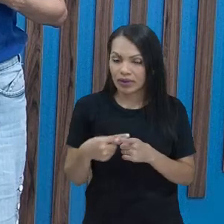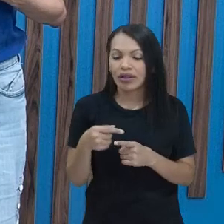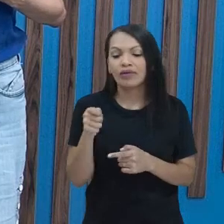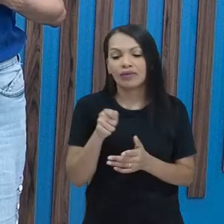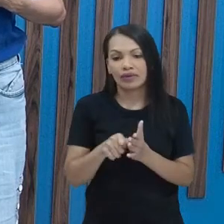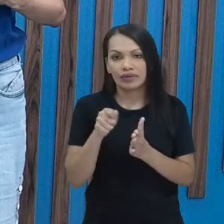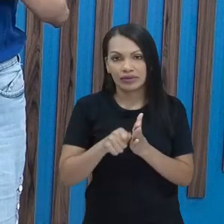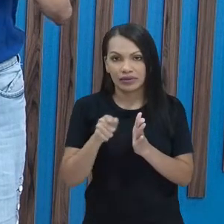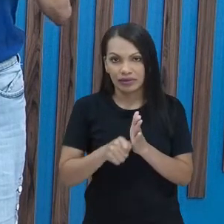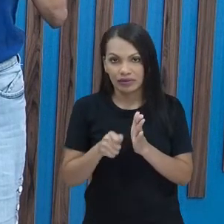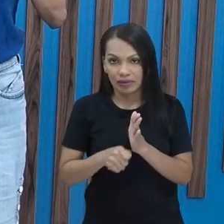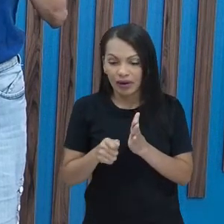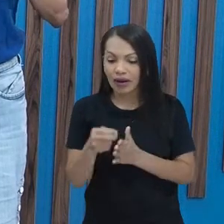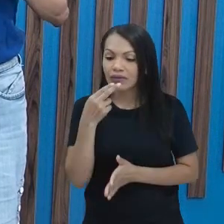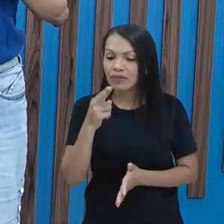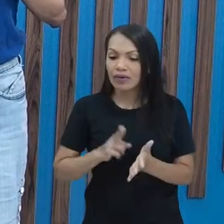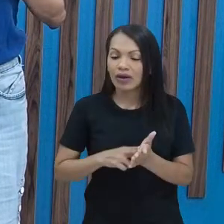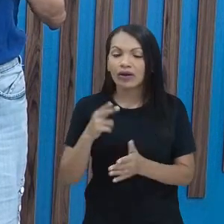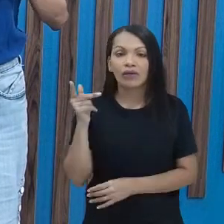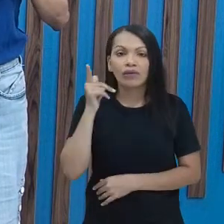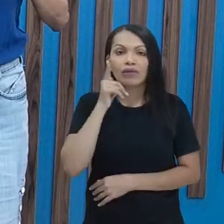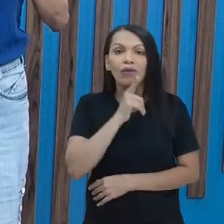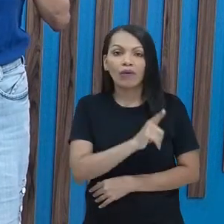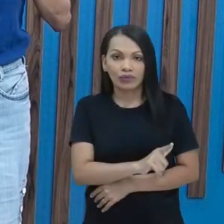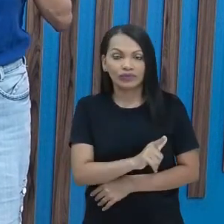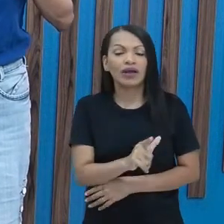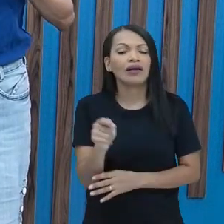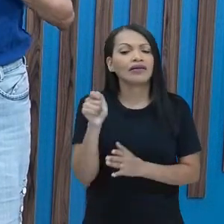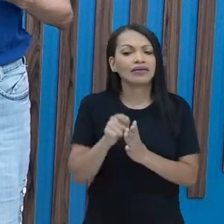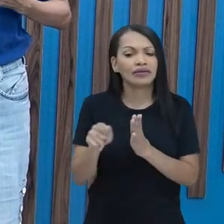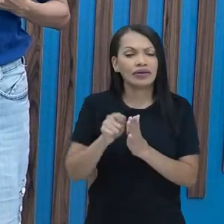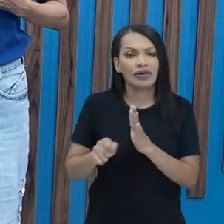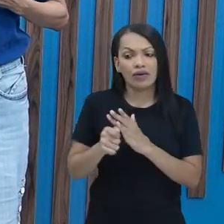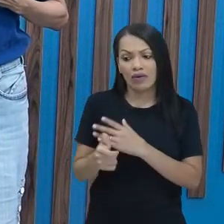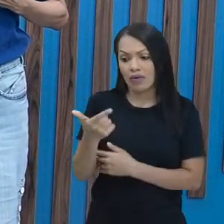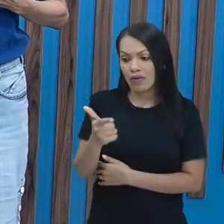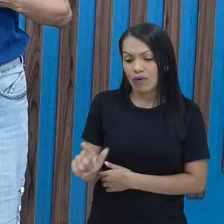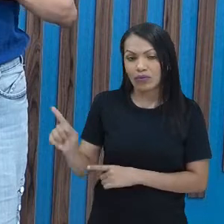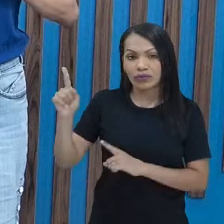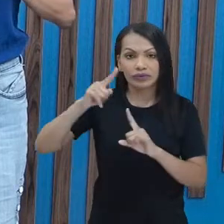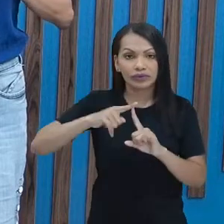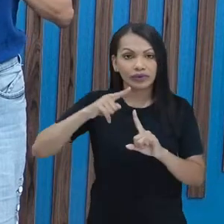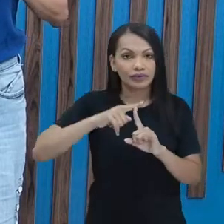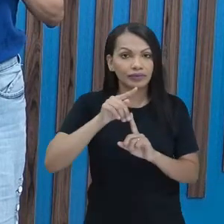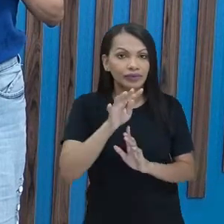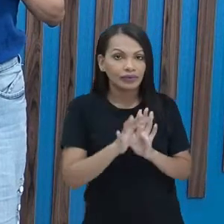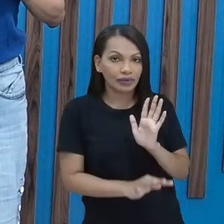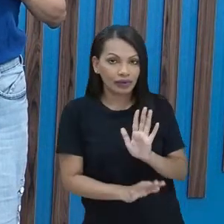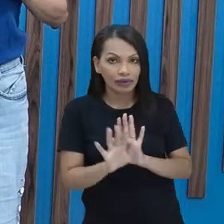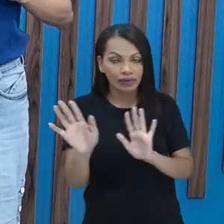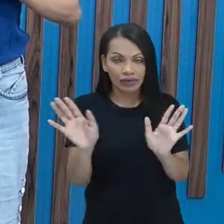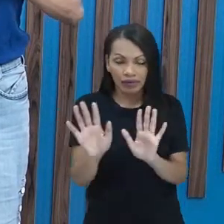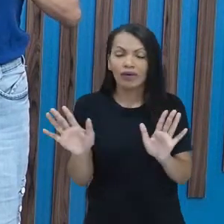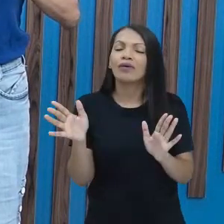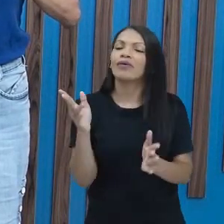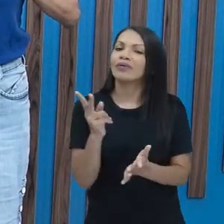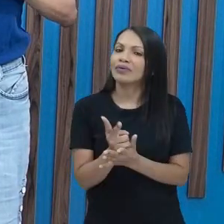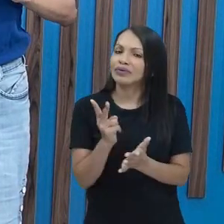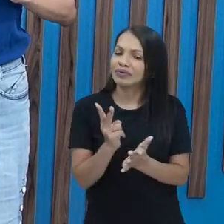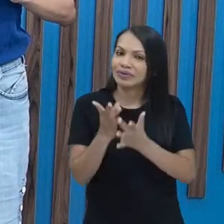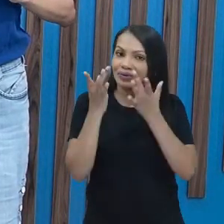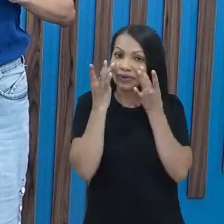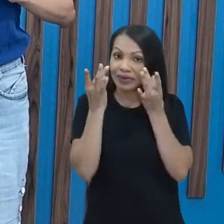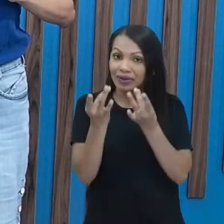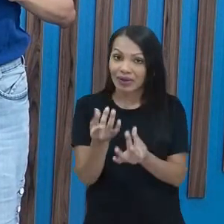escrita de uma carta, a gente consegue escrever outros tipos de texto. Então, não relaxa aí, presta